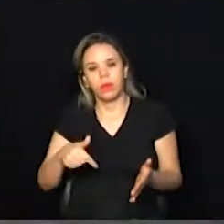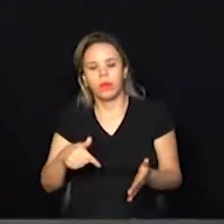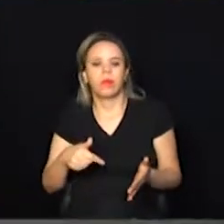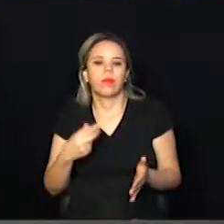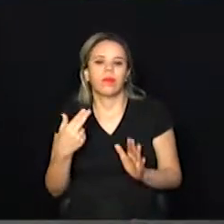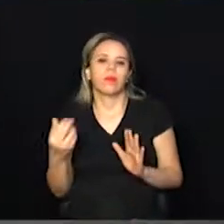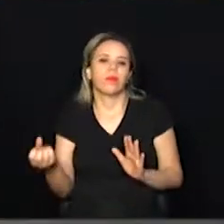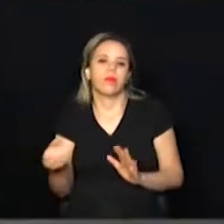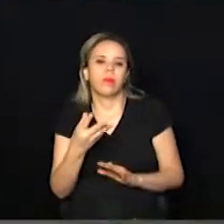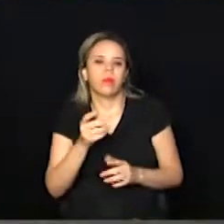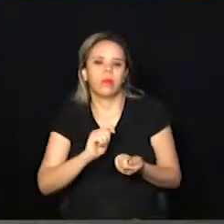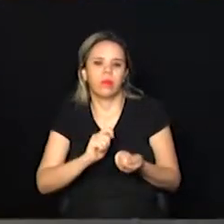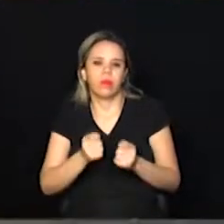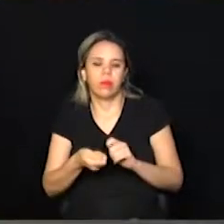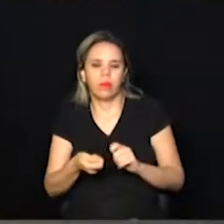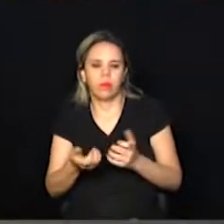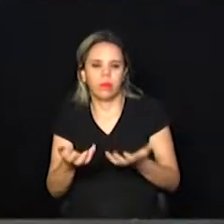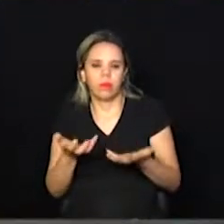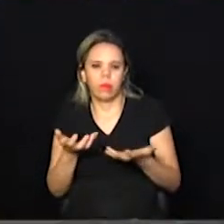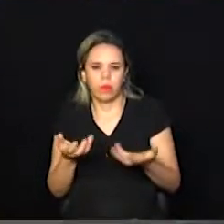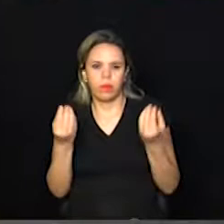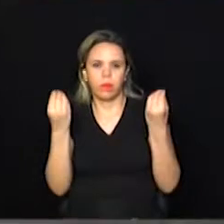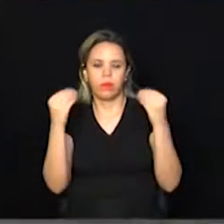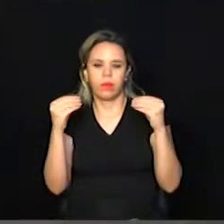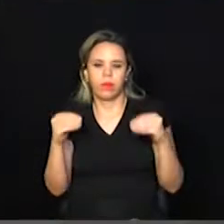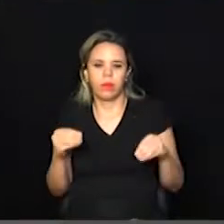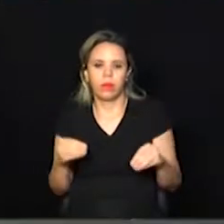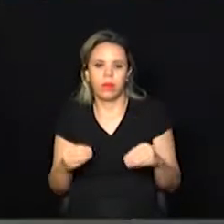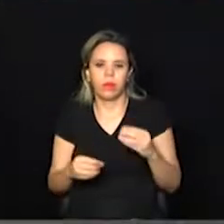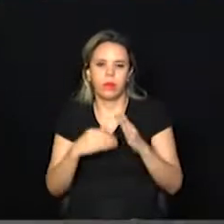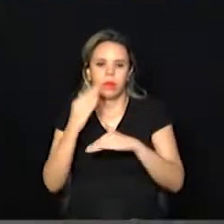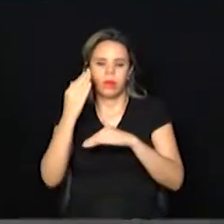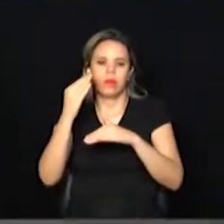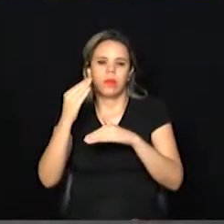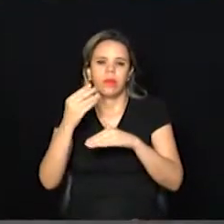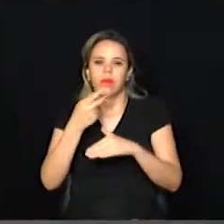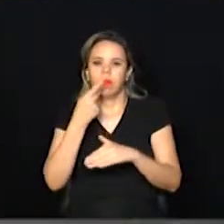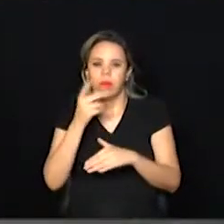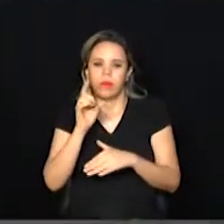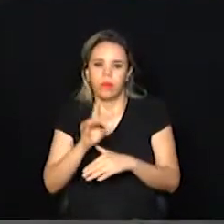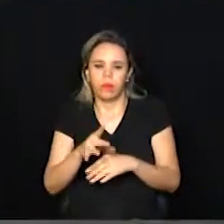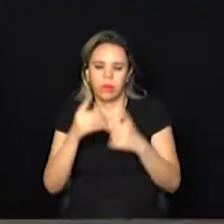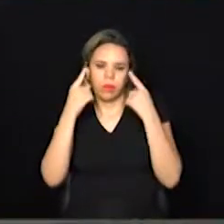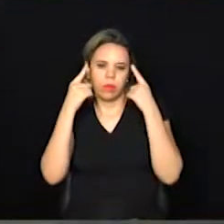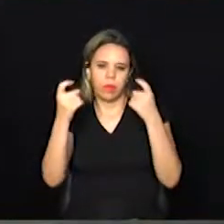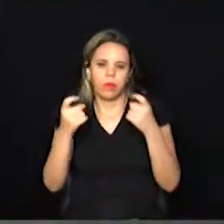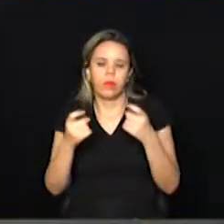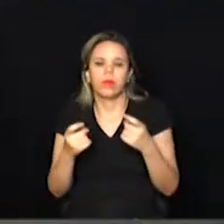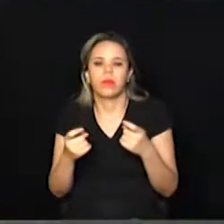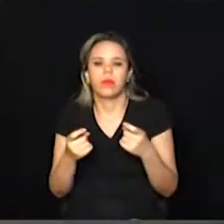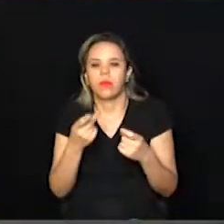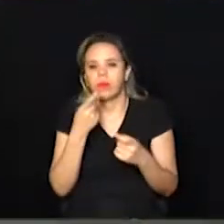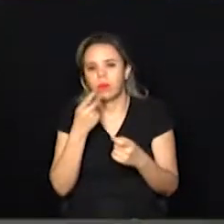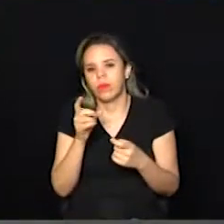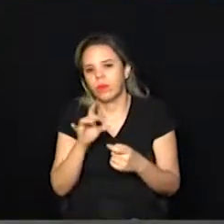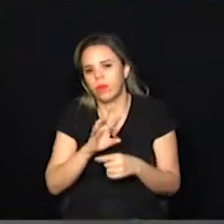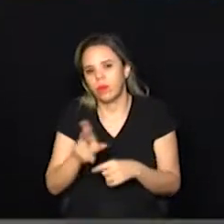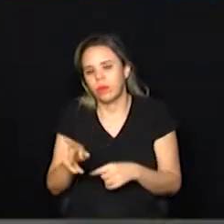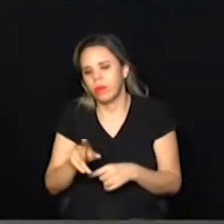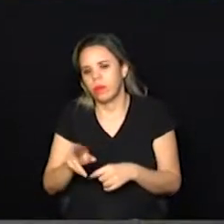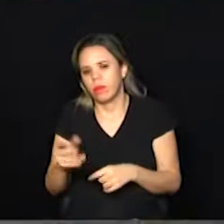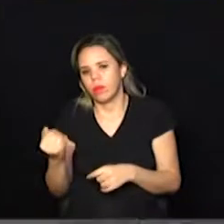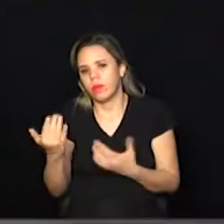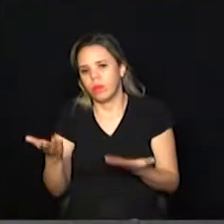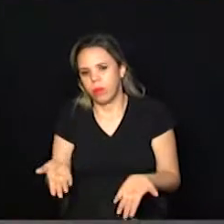novo formato que nós estamos querendo colocar, ele vai além de falar apenas de violência. E quando eu falo apenas, não quer dizer que não é